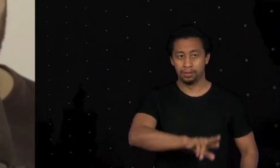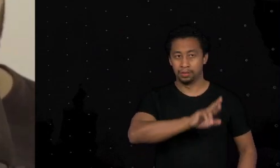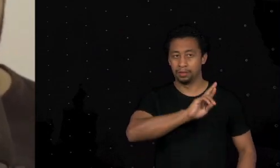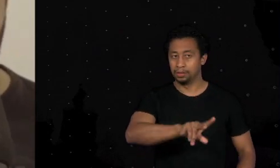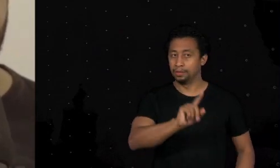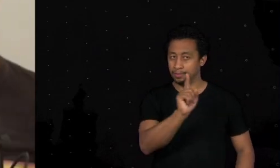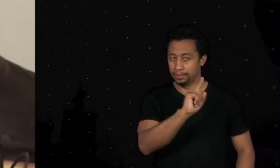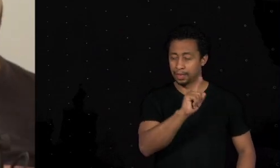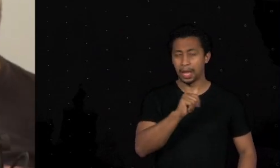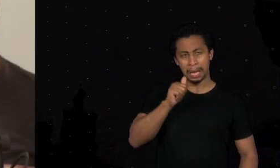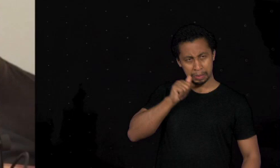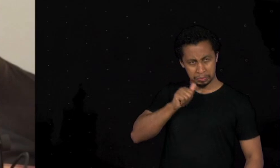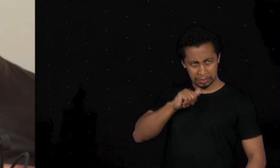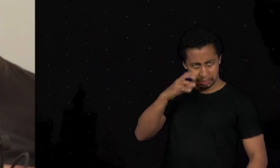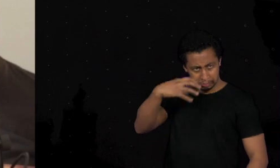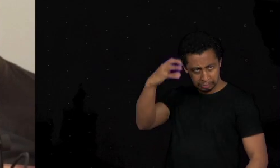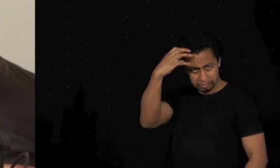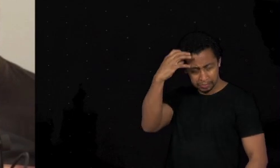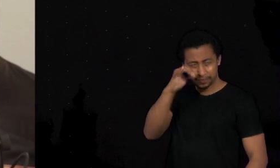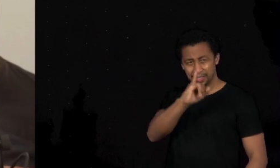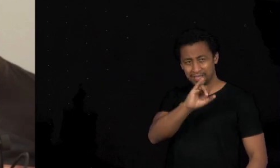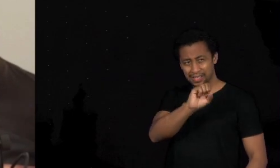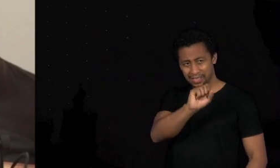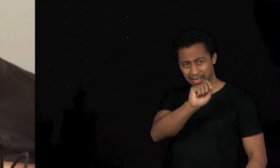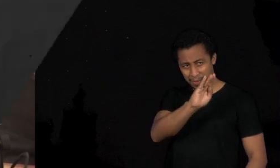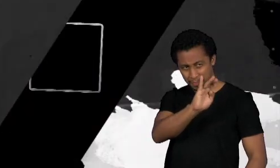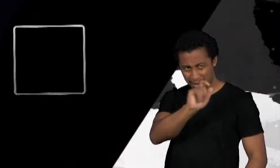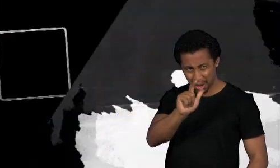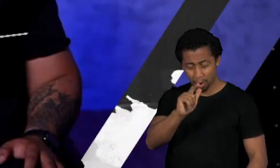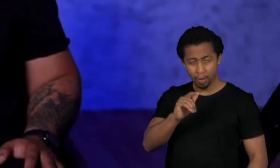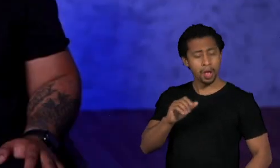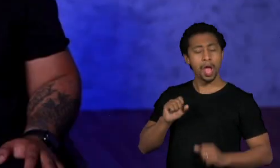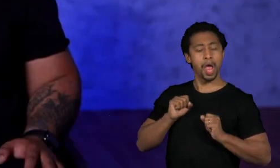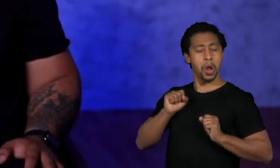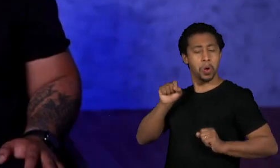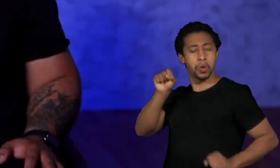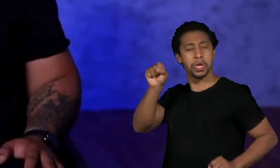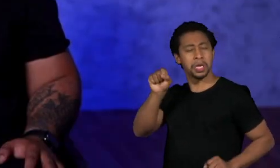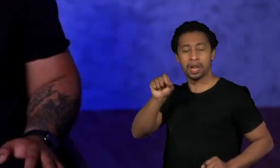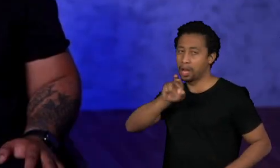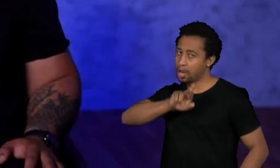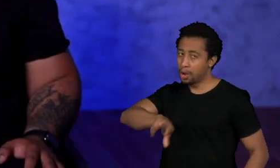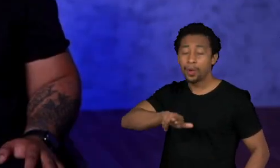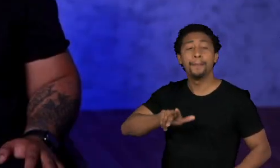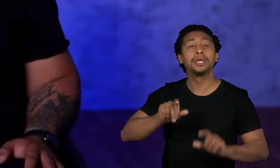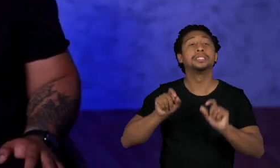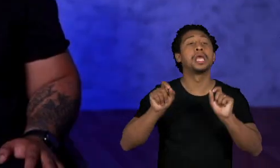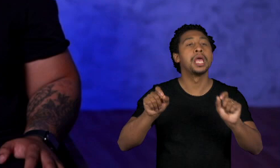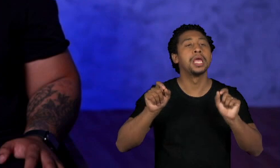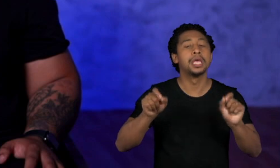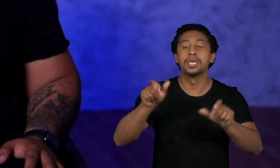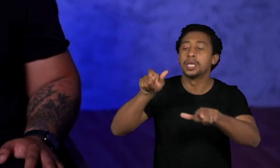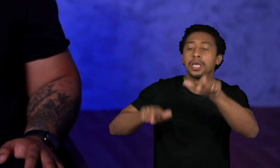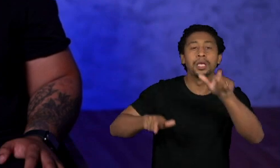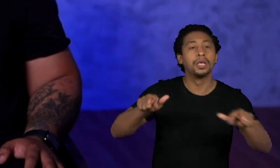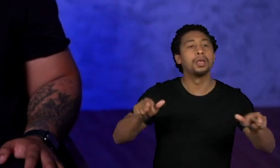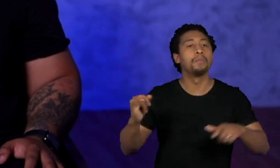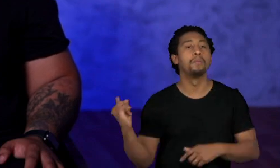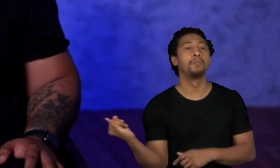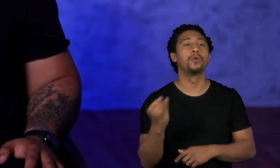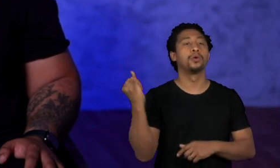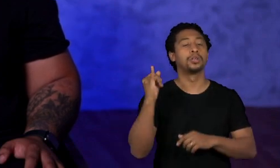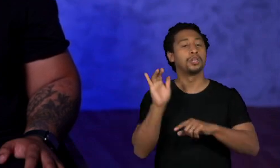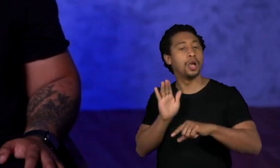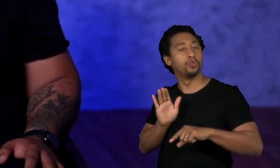uma heroína. Se ela não é heroína, então quem são? No final das contas, fazer podcast foi uma coisa que, como